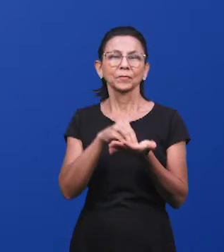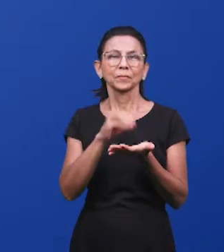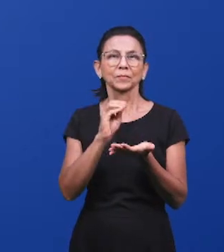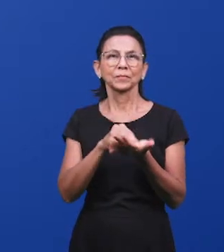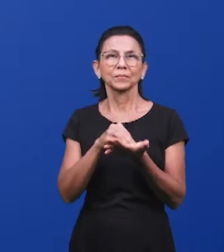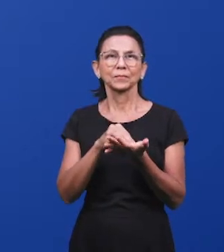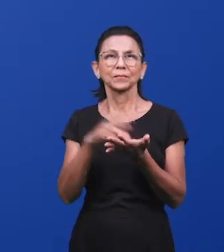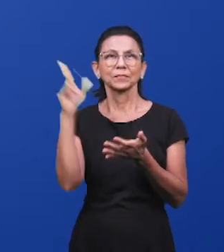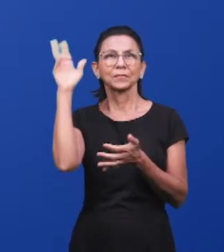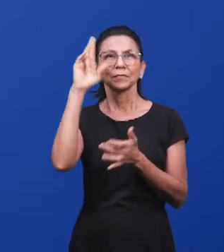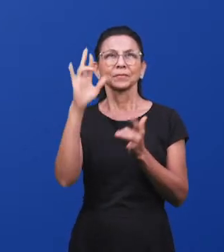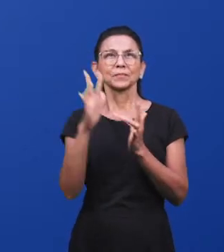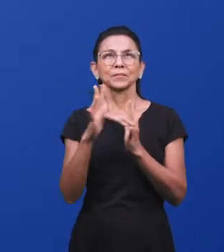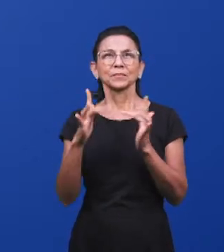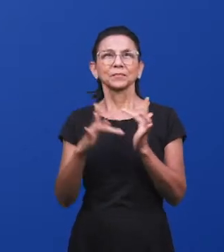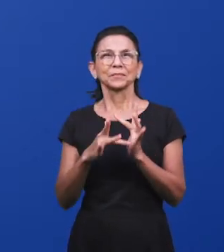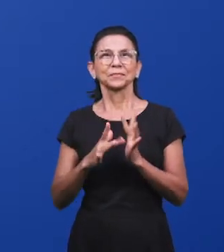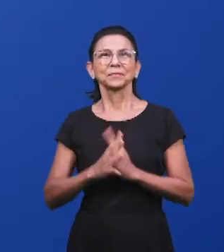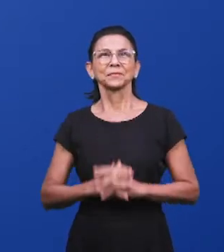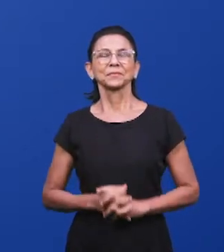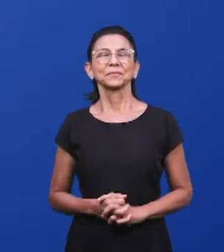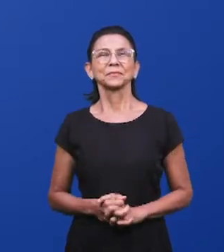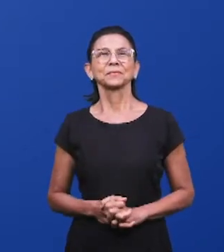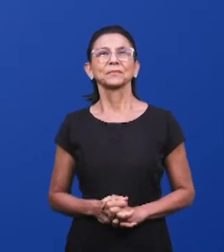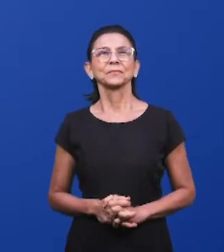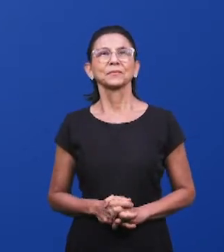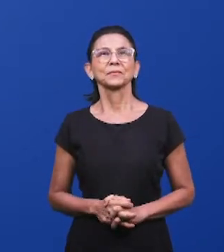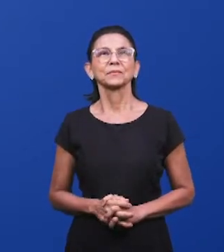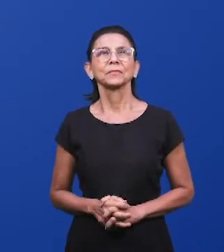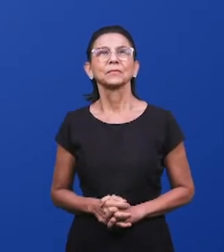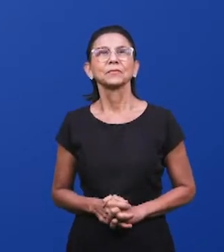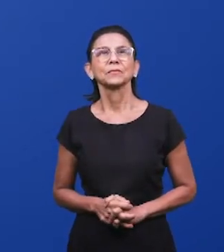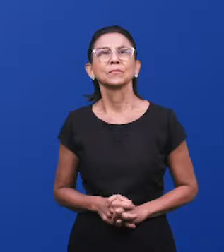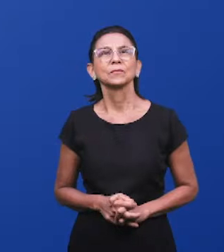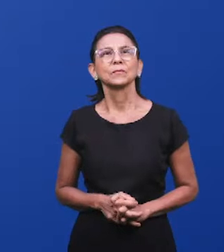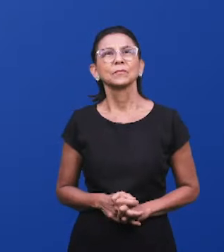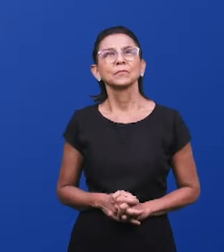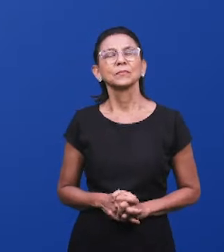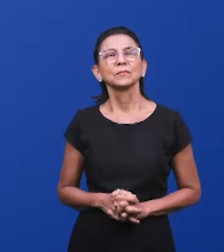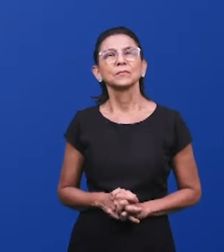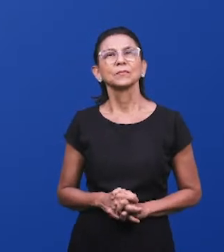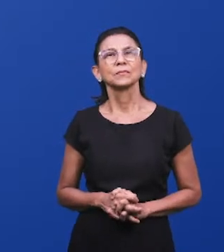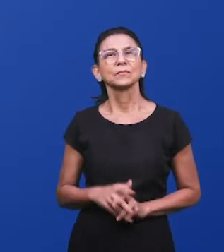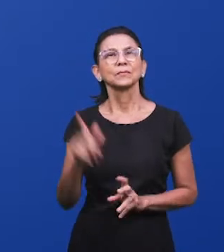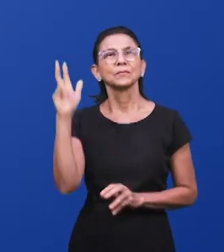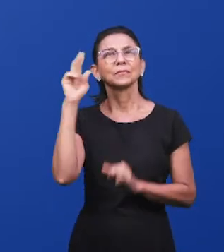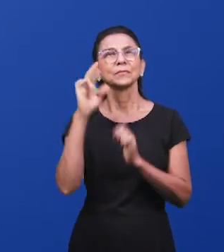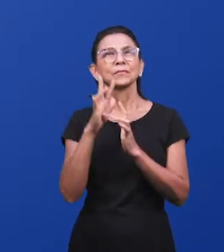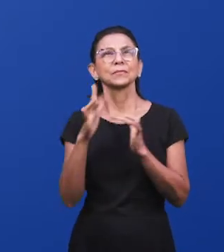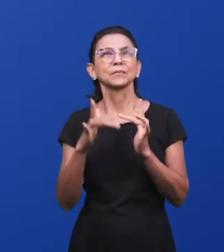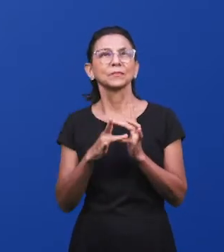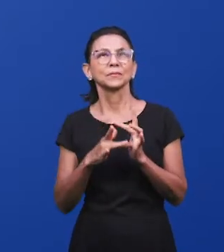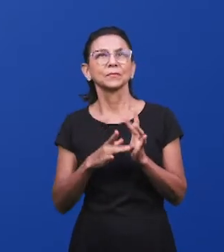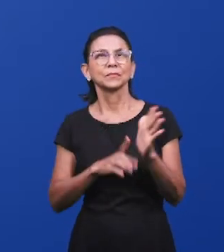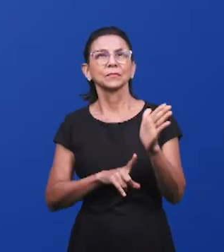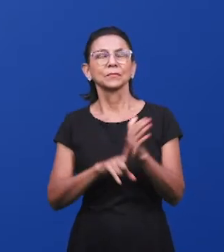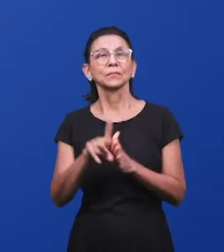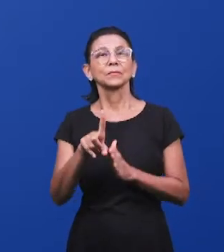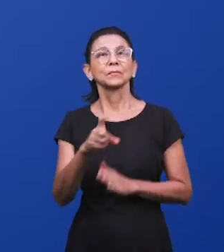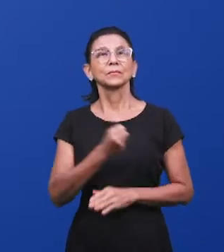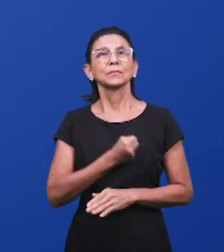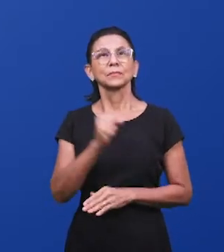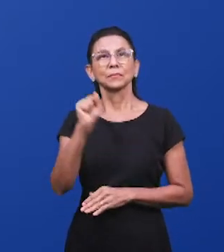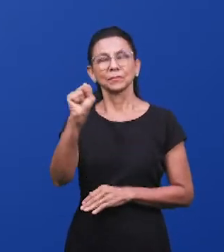paz do Senhor Jesus. A paz do Senhor Jesus, irmãos. Eu vou responder a pergunta de